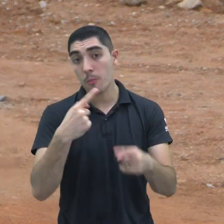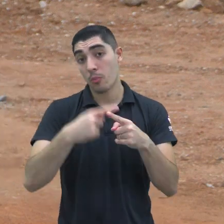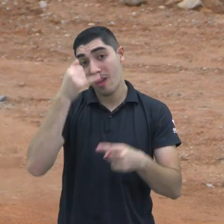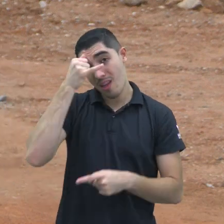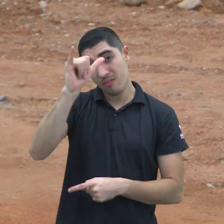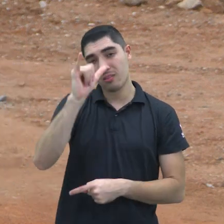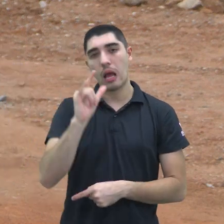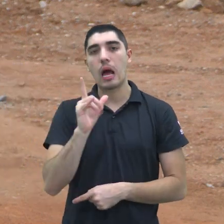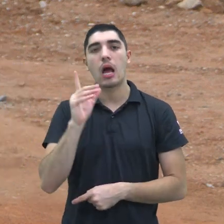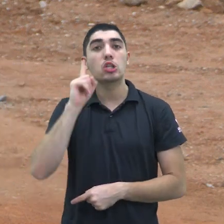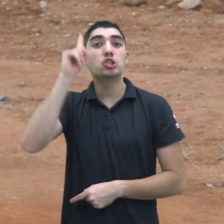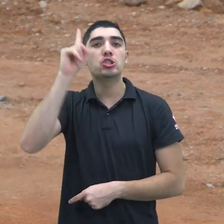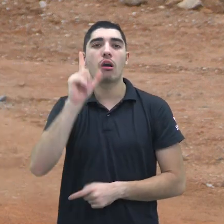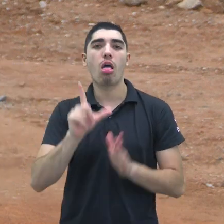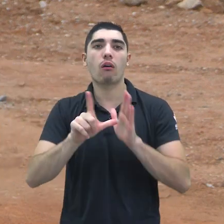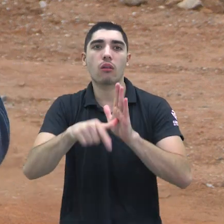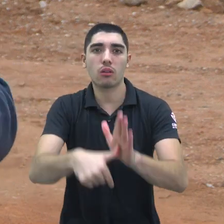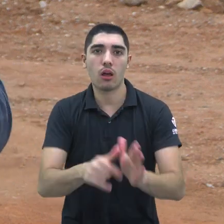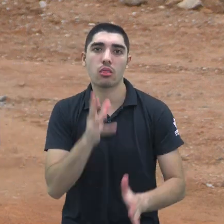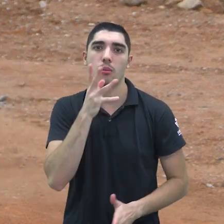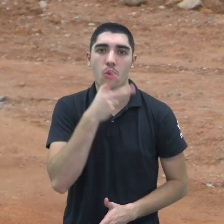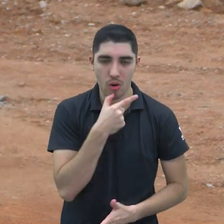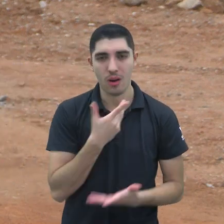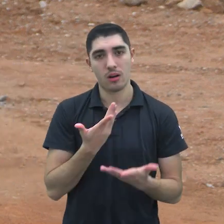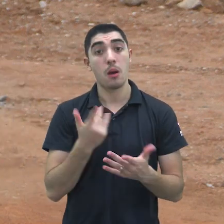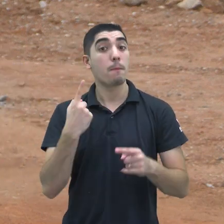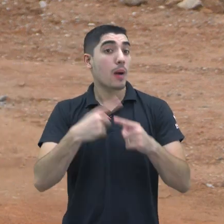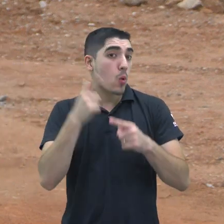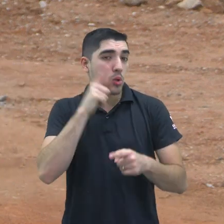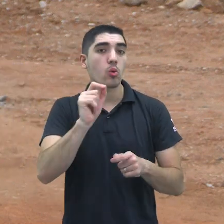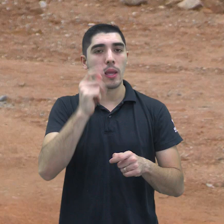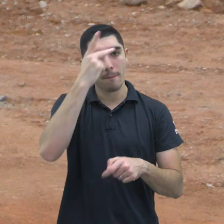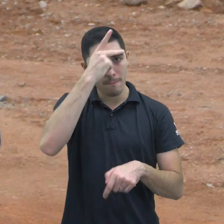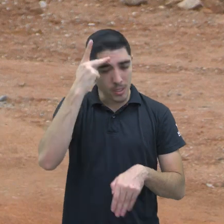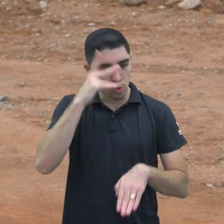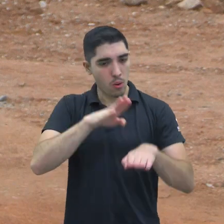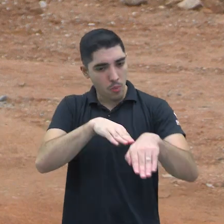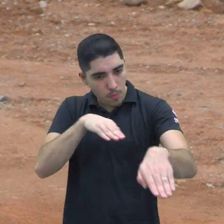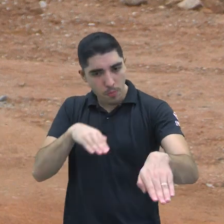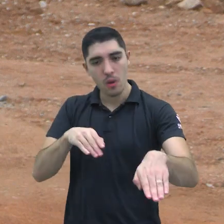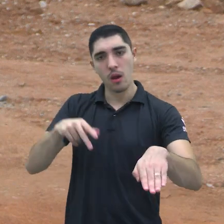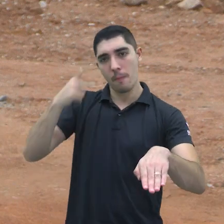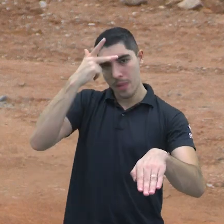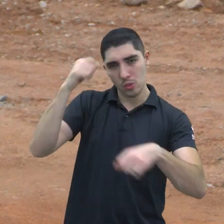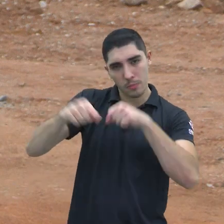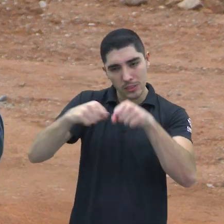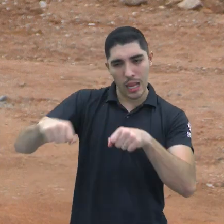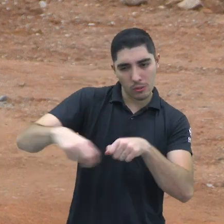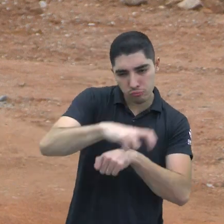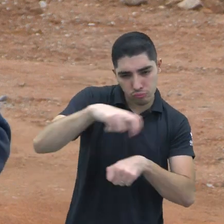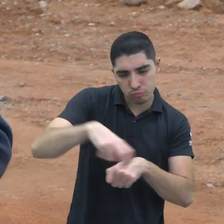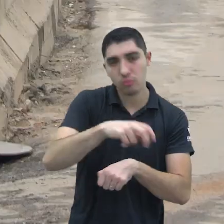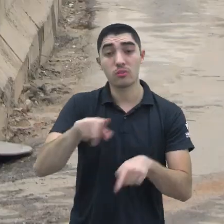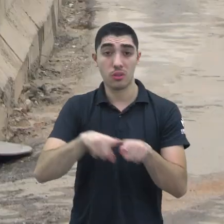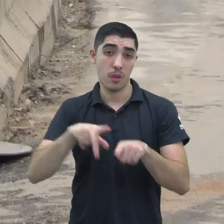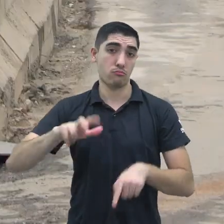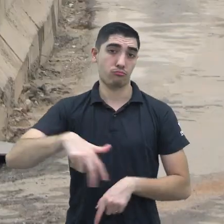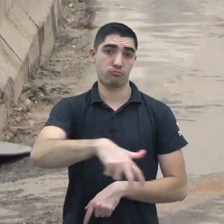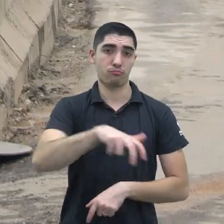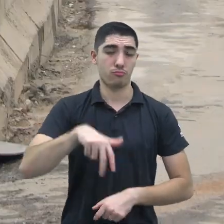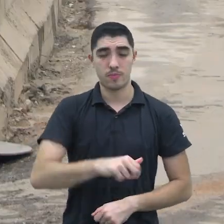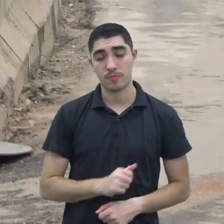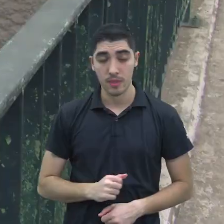e congestionamentos. Dessa forma, promovendo um fluxo mais eficiente entre veículos, pedestres e ciclistas.